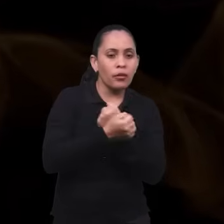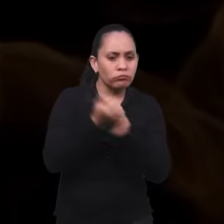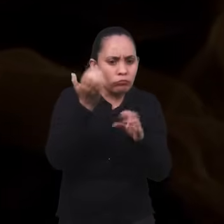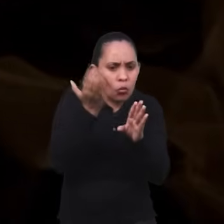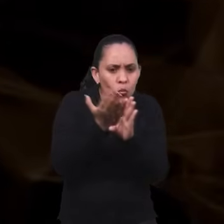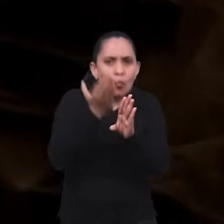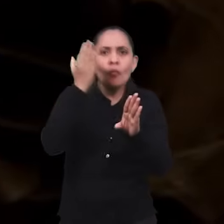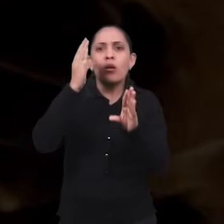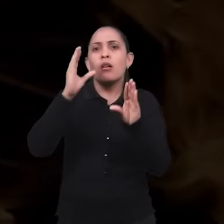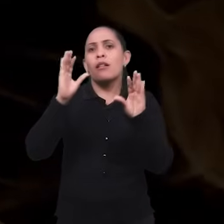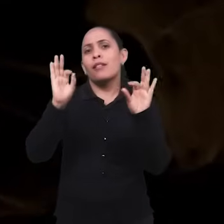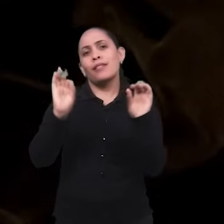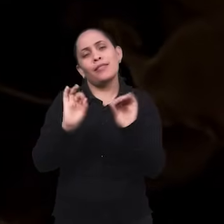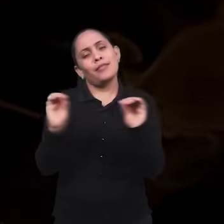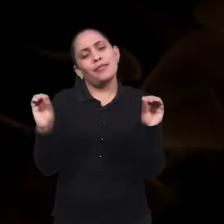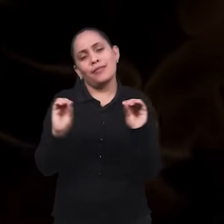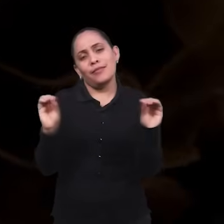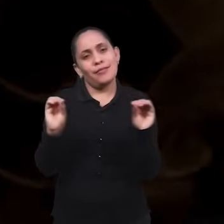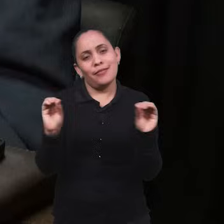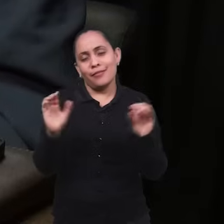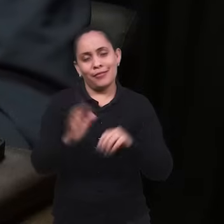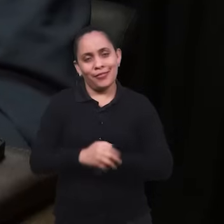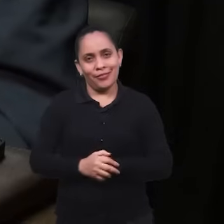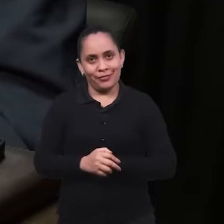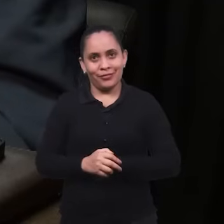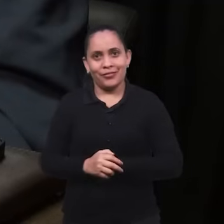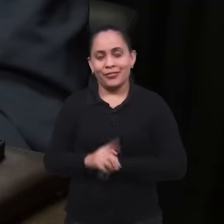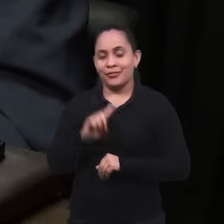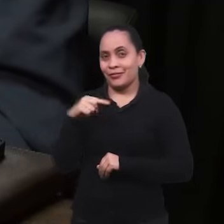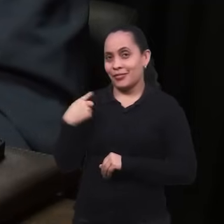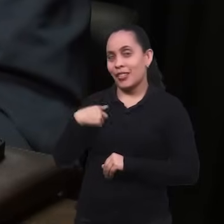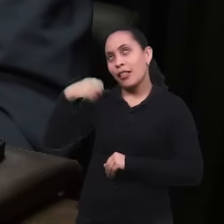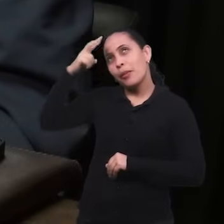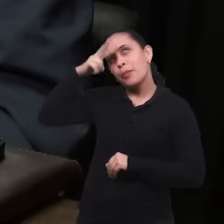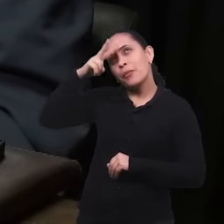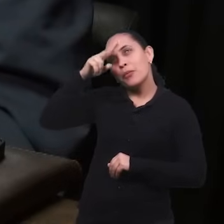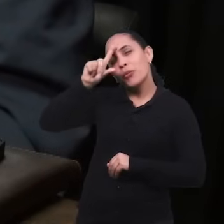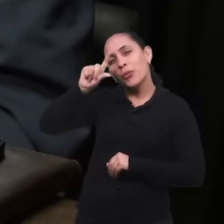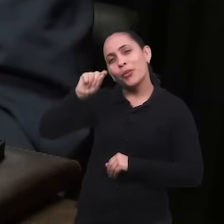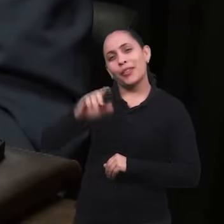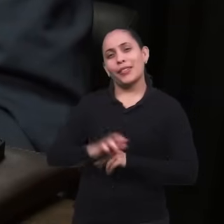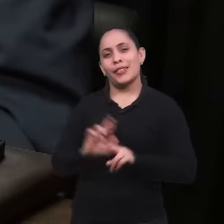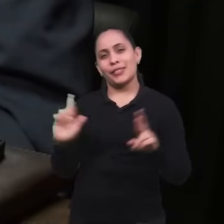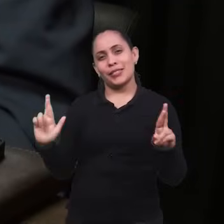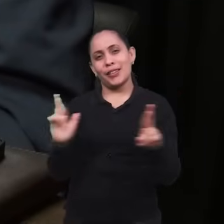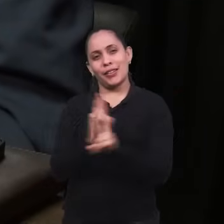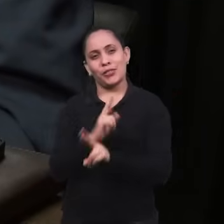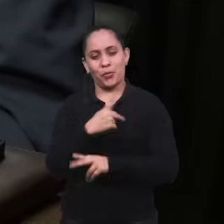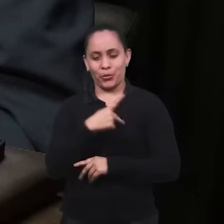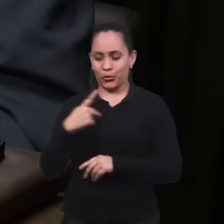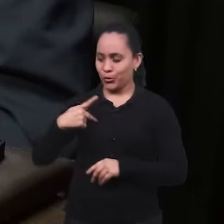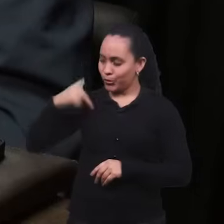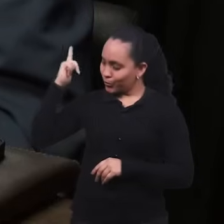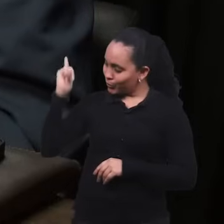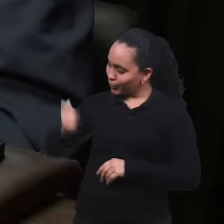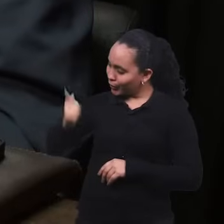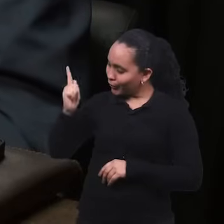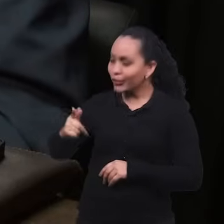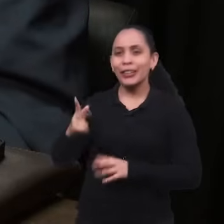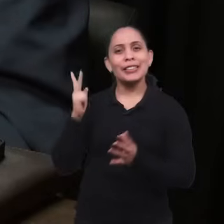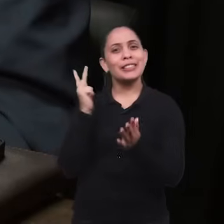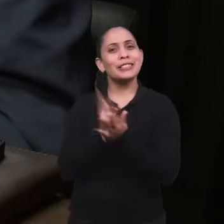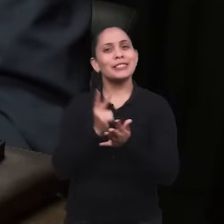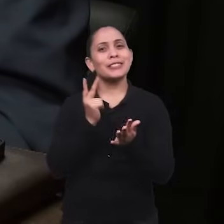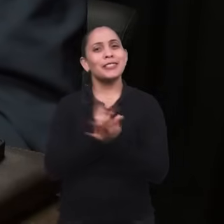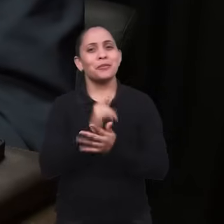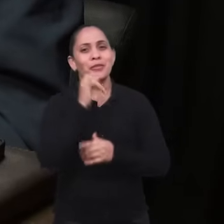teríeis descoberto o meu enigma. Nunca. Né? E é interessante que a gente lembra muito desse aspecto de falar do pastor Gedeuti, né?